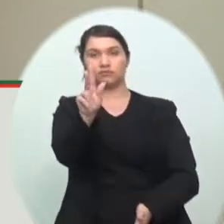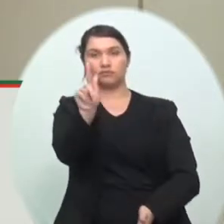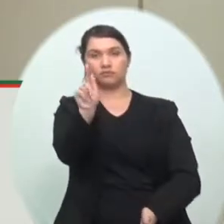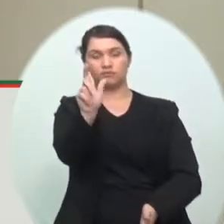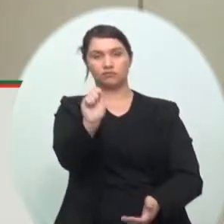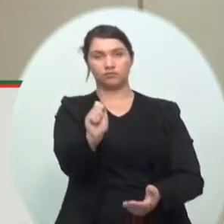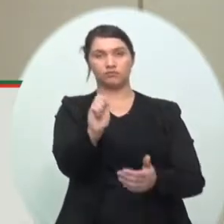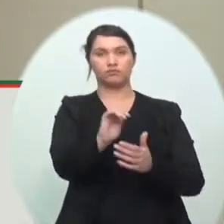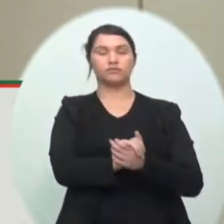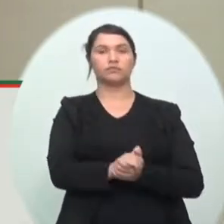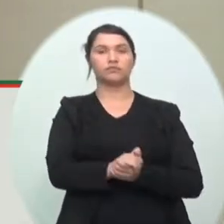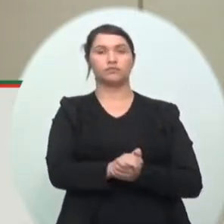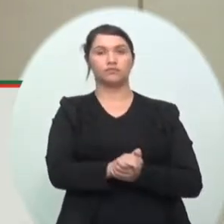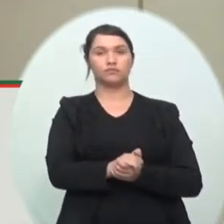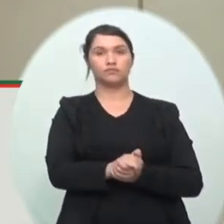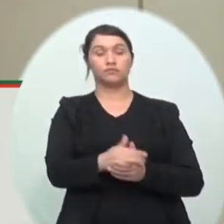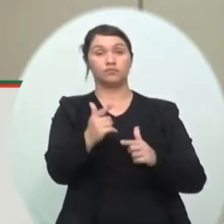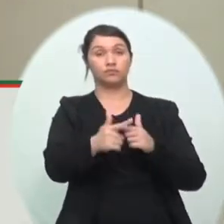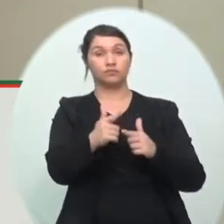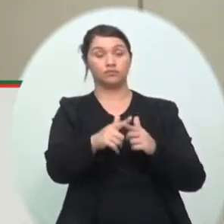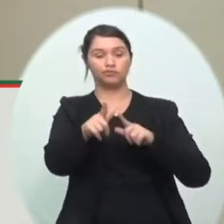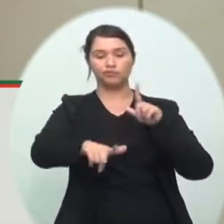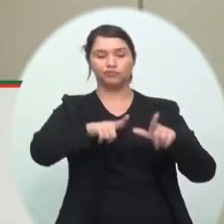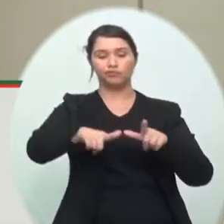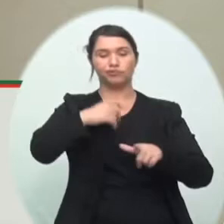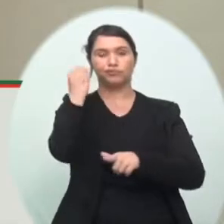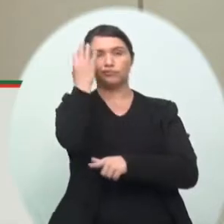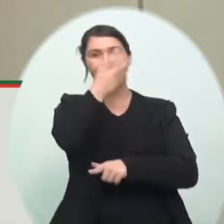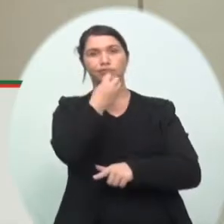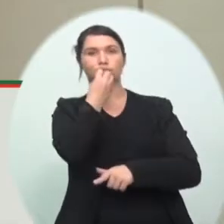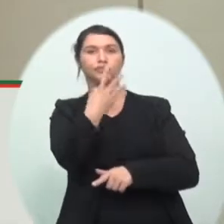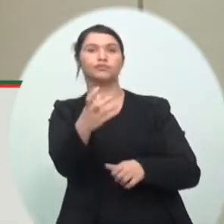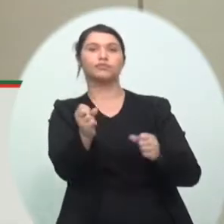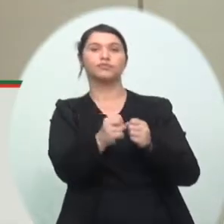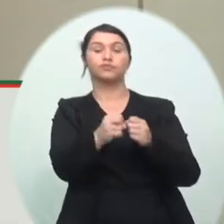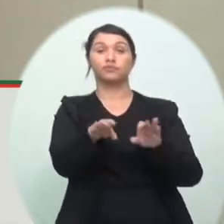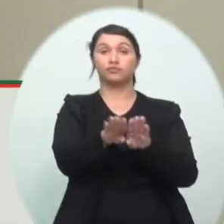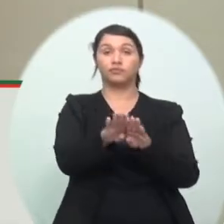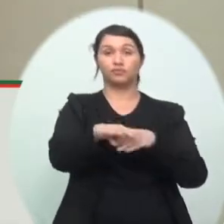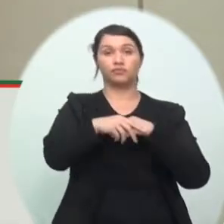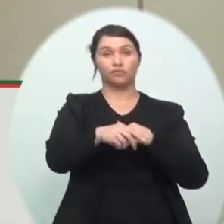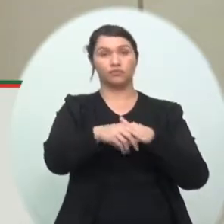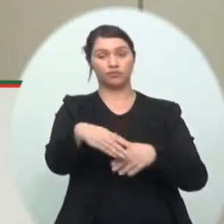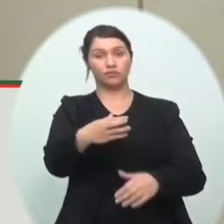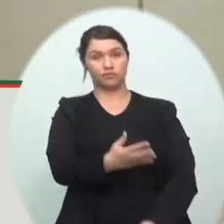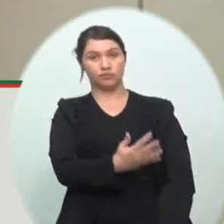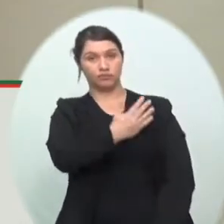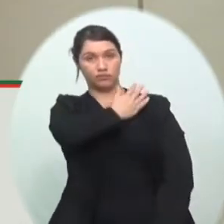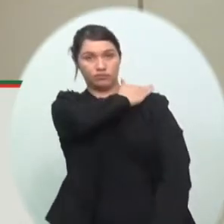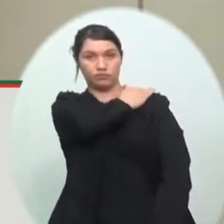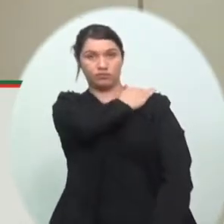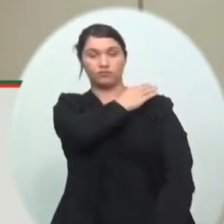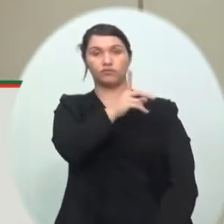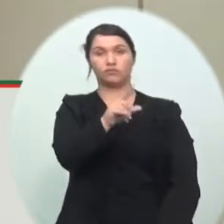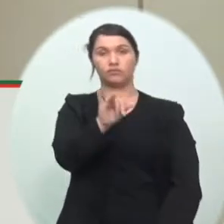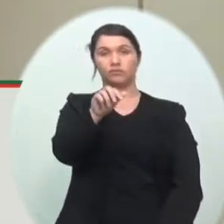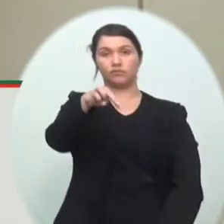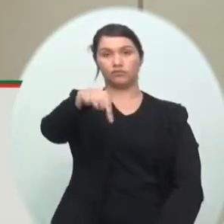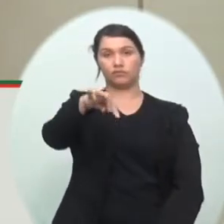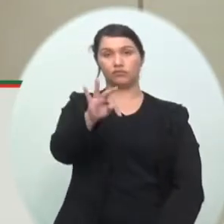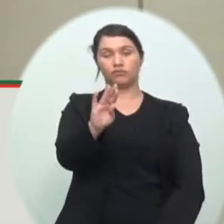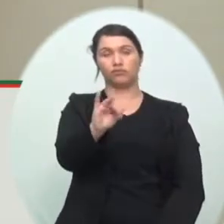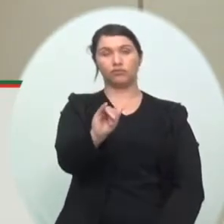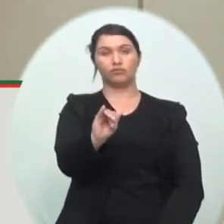Coronel Fraga, pelo seu trabalho. Cumprimentar também ao Coronel